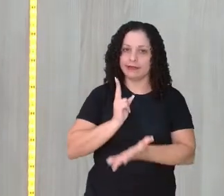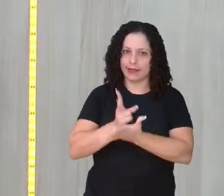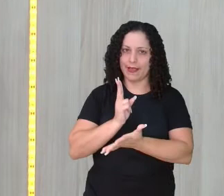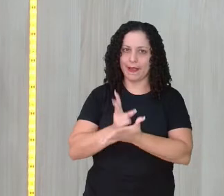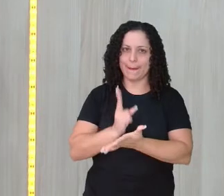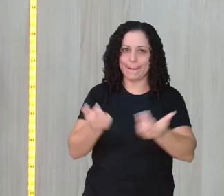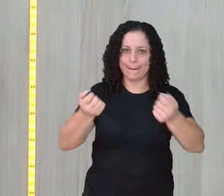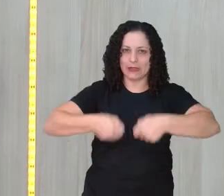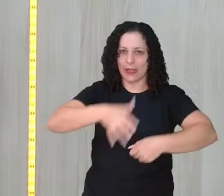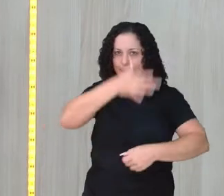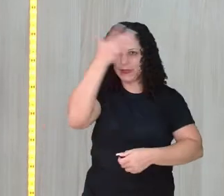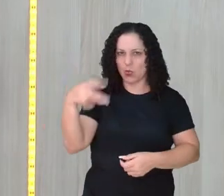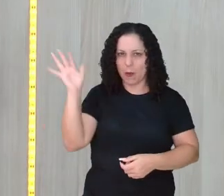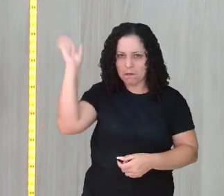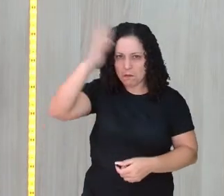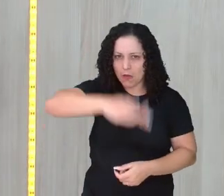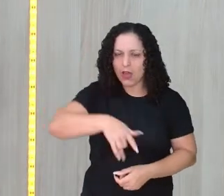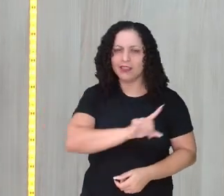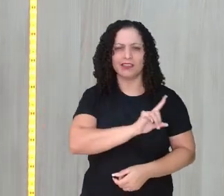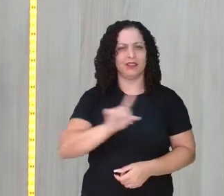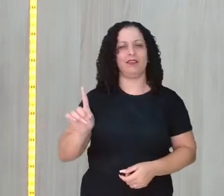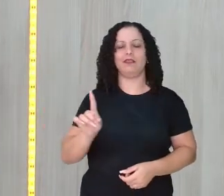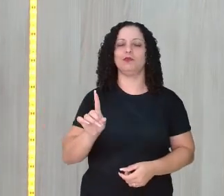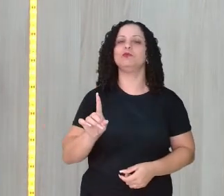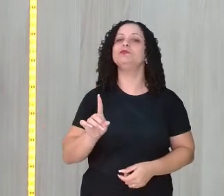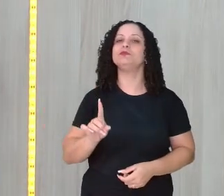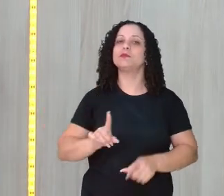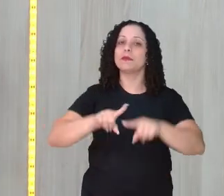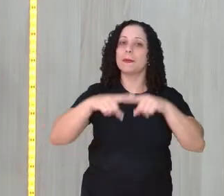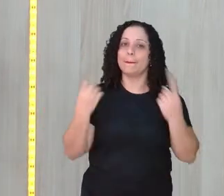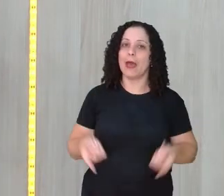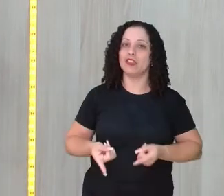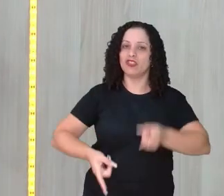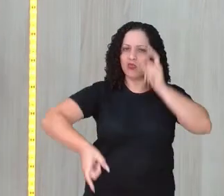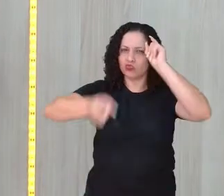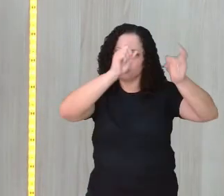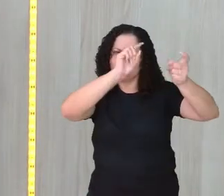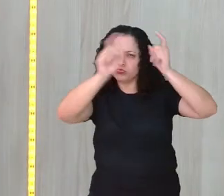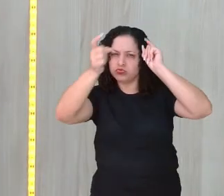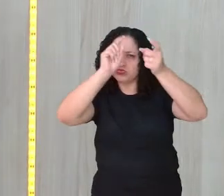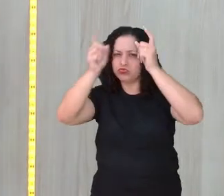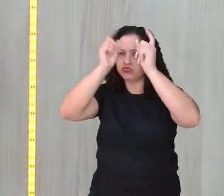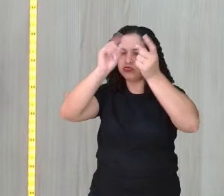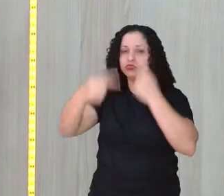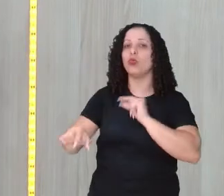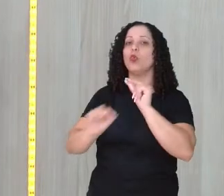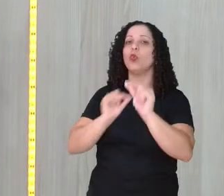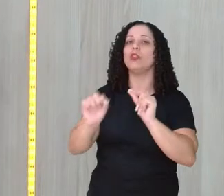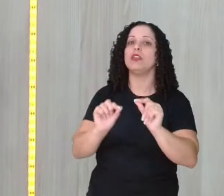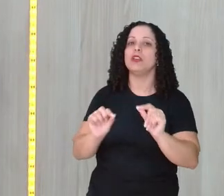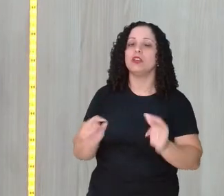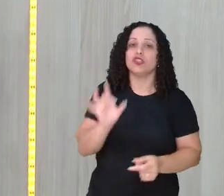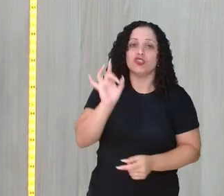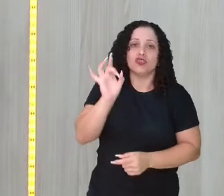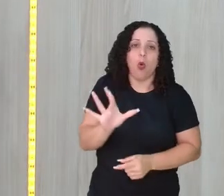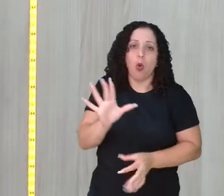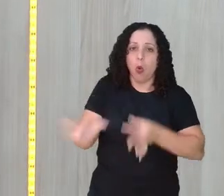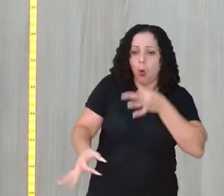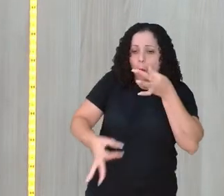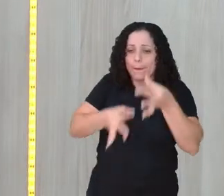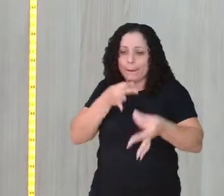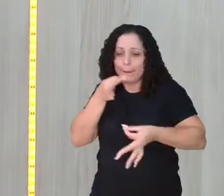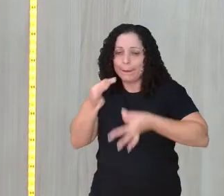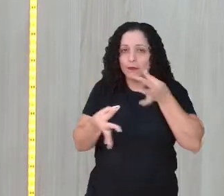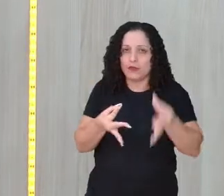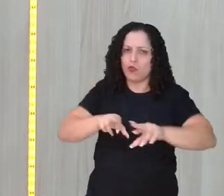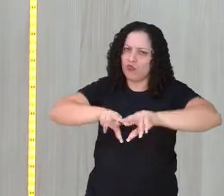algumas narrativas que os conflitos, eles são dados pelo anti-herói, ou é só um oponente, assim, a priori,